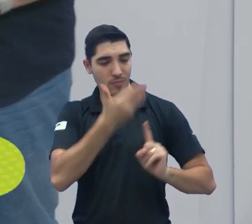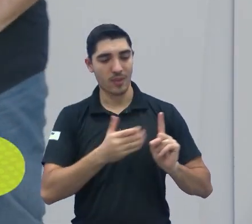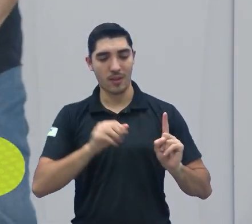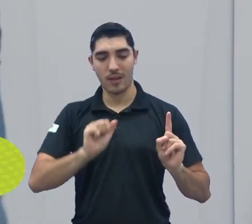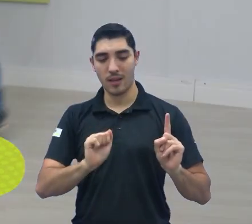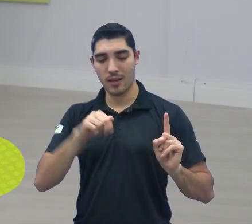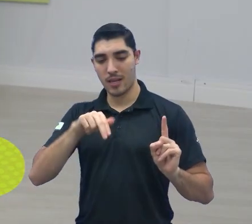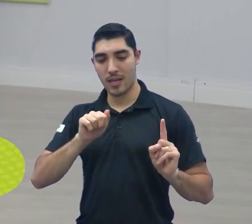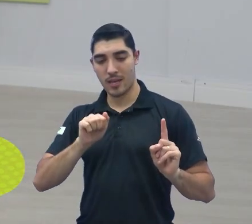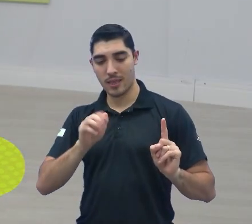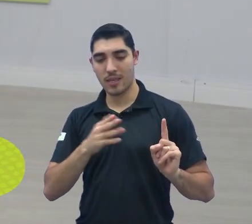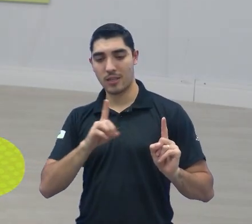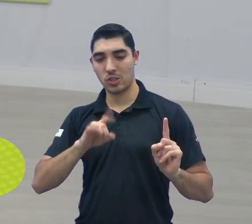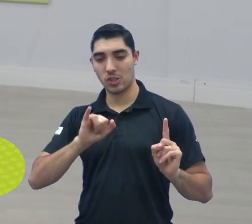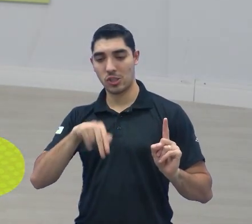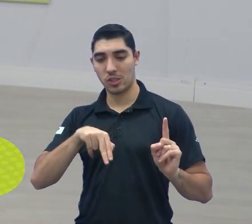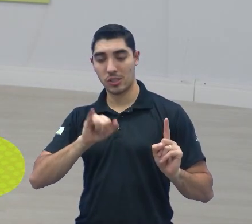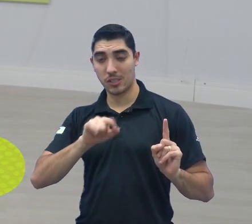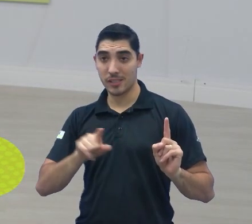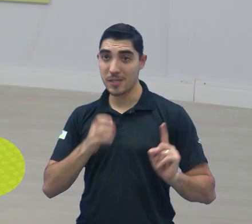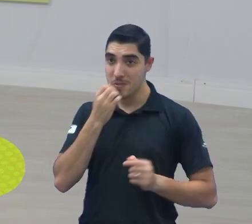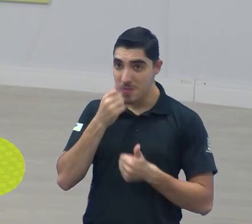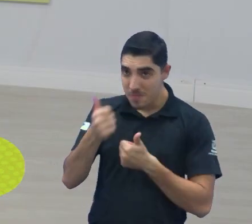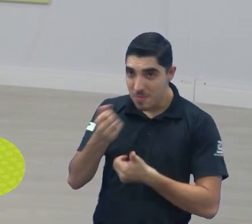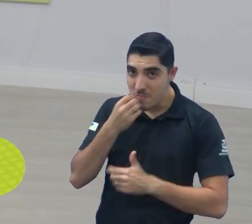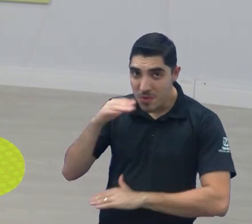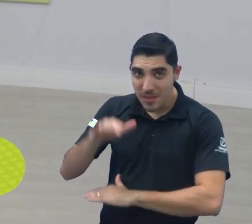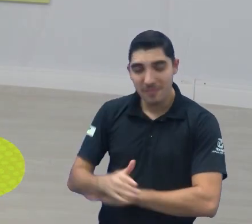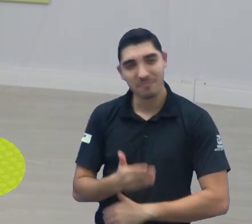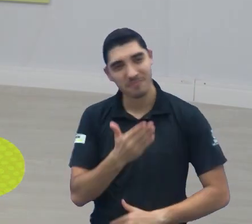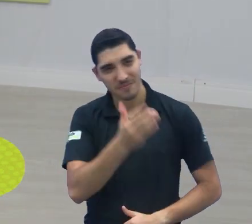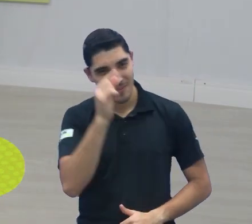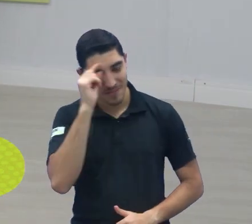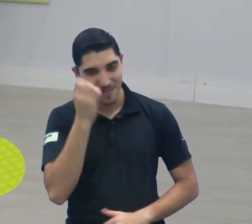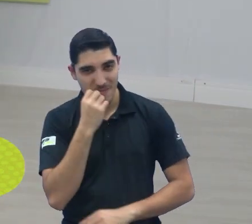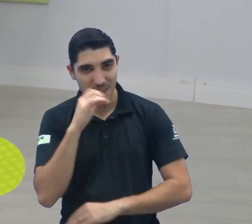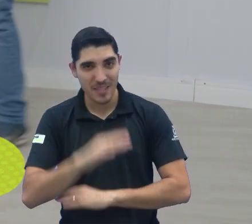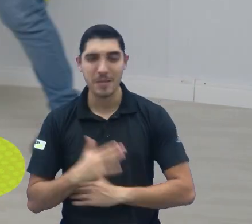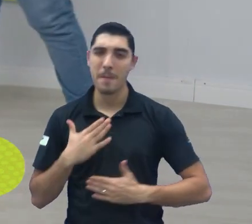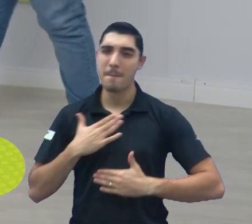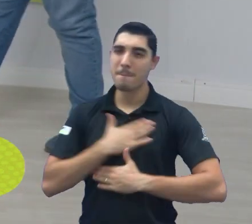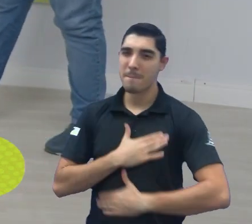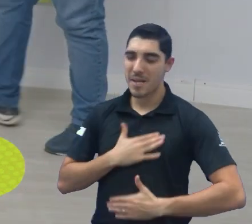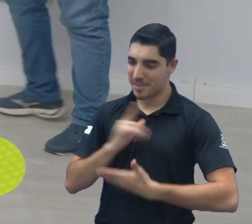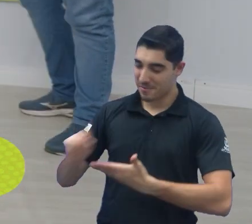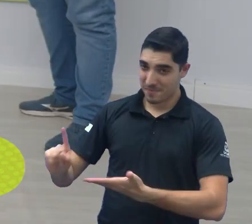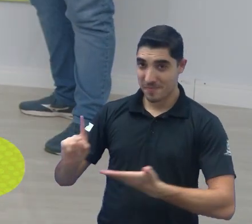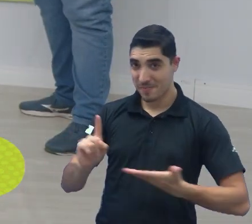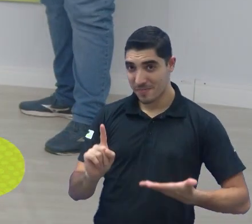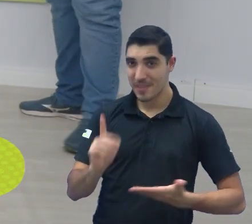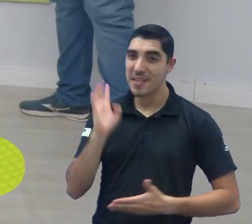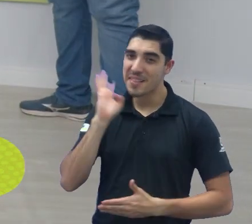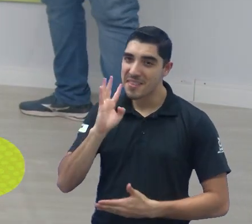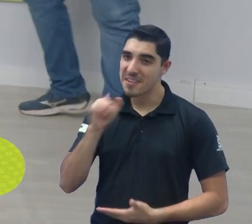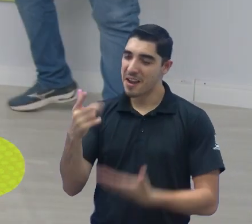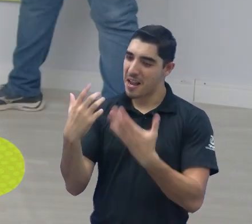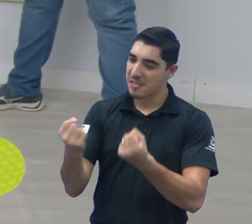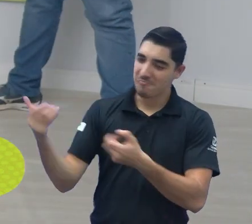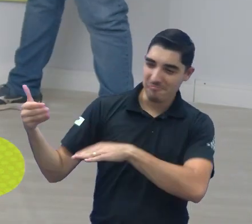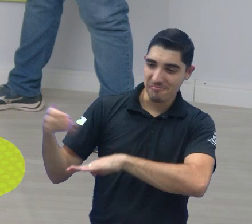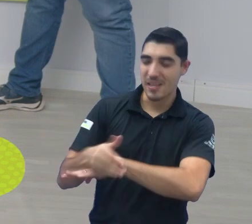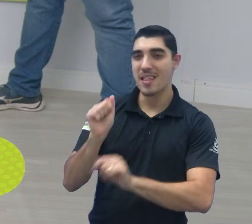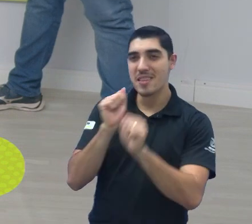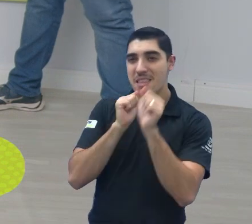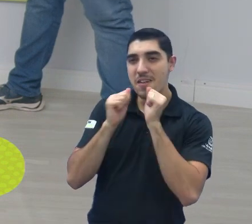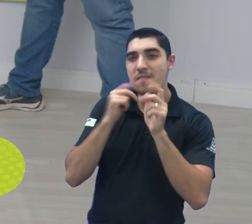com a gente. Ana, tudo bem? Boa tarde. Boa tarde, Vieira. Prazer te receber aqui no Hora do Esporte, muito bacana ter você aqui para a gente falar um pouquinho do